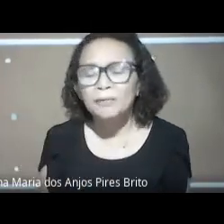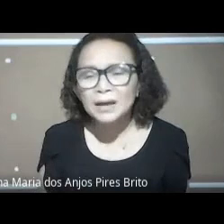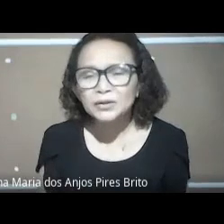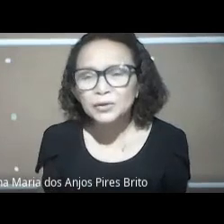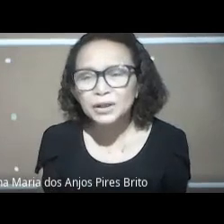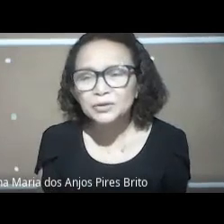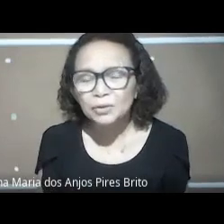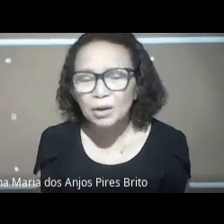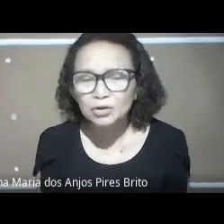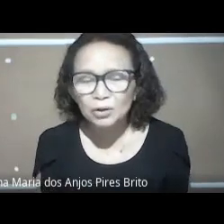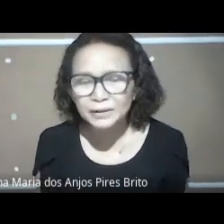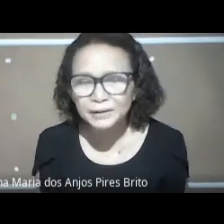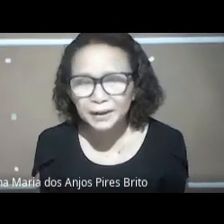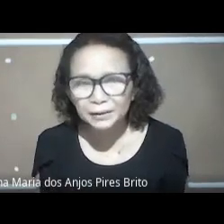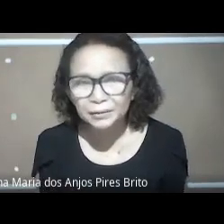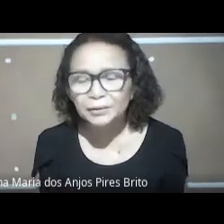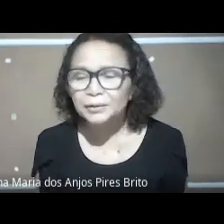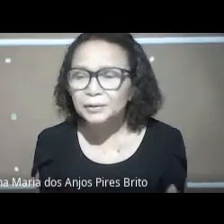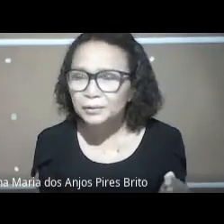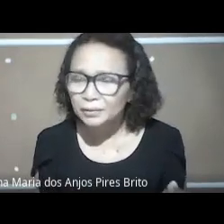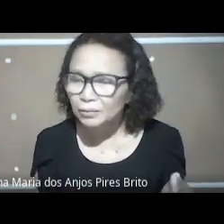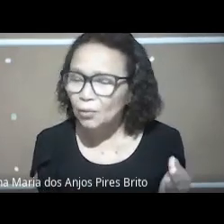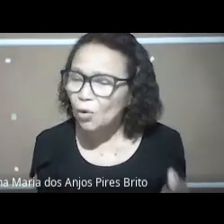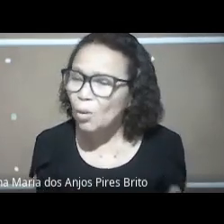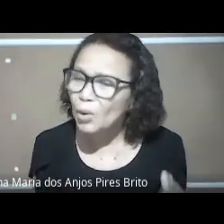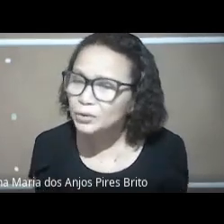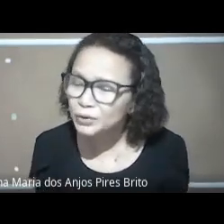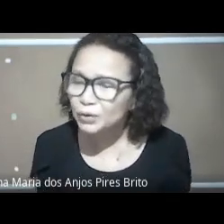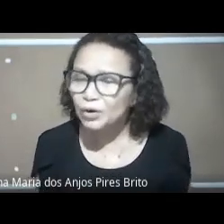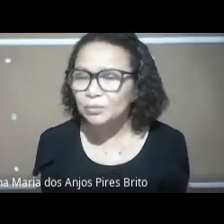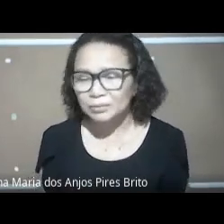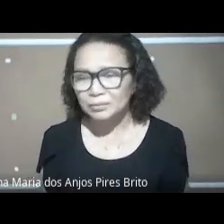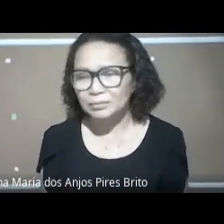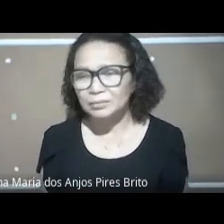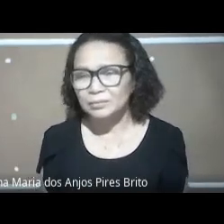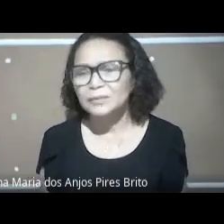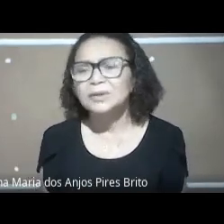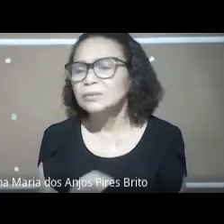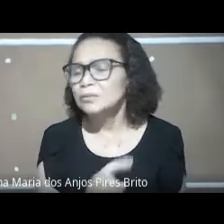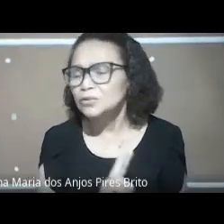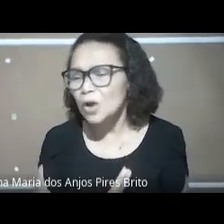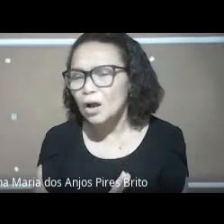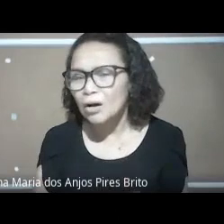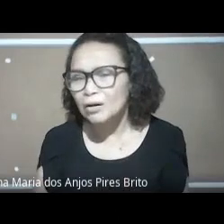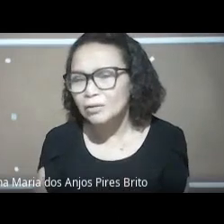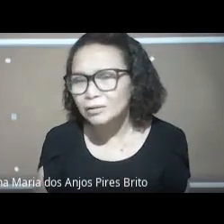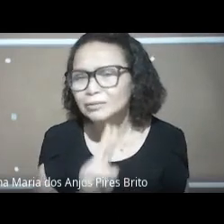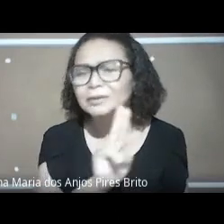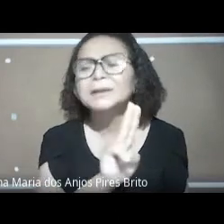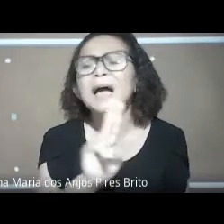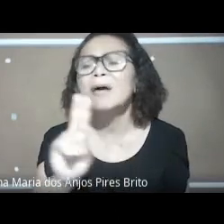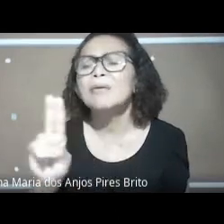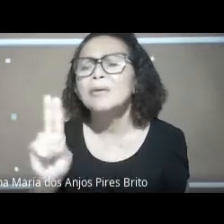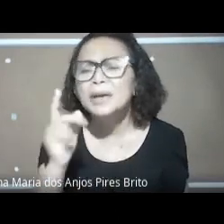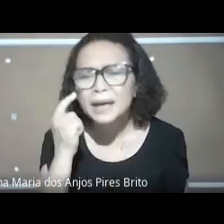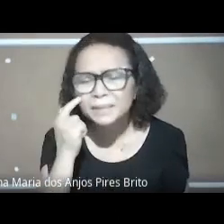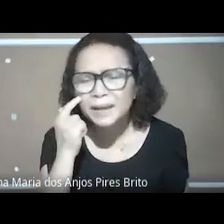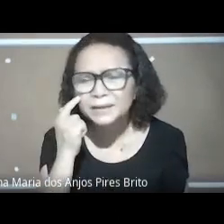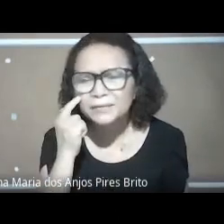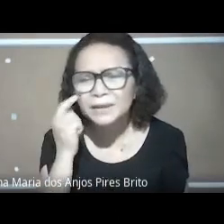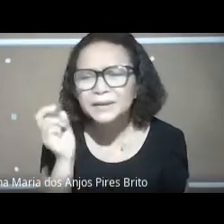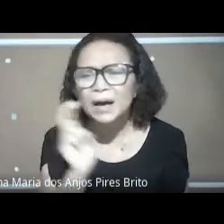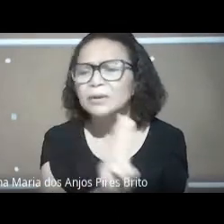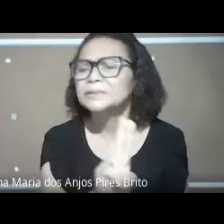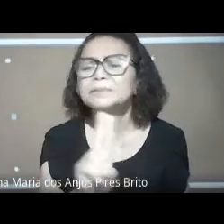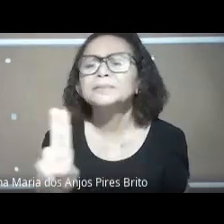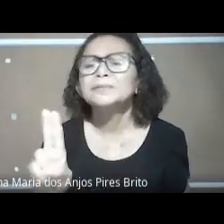Quando eu faço isso, eu estou dizendo como é o seu nome. Só com um sinal e a